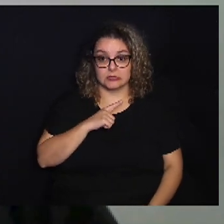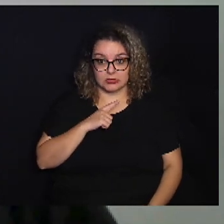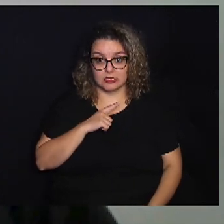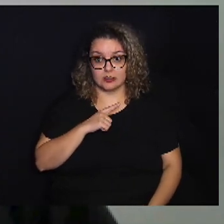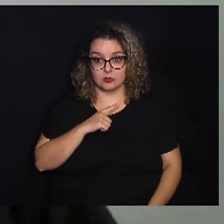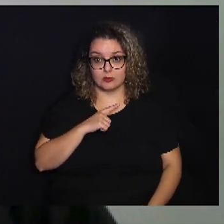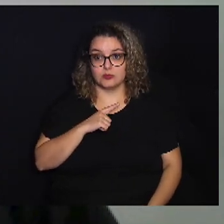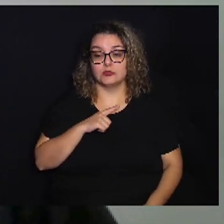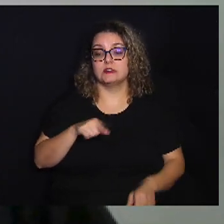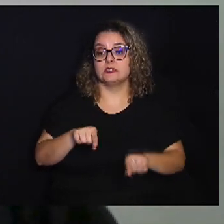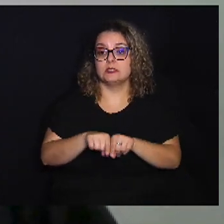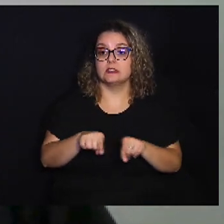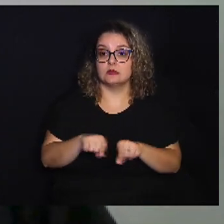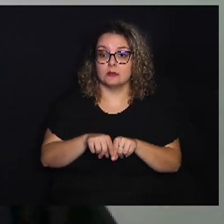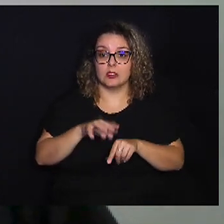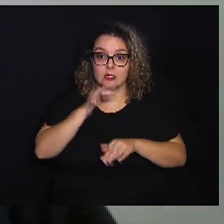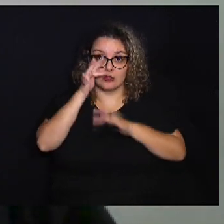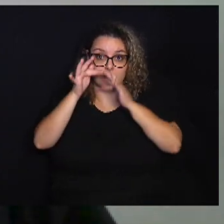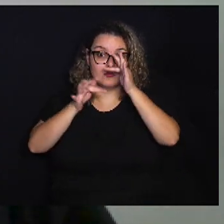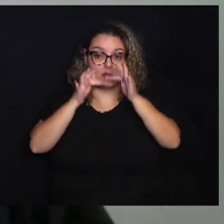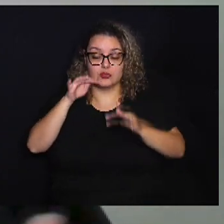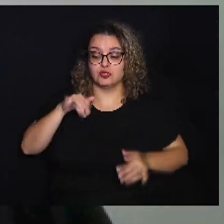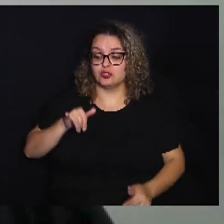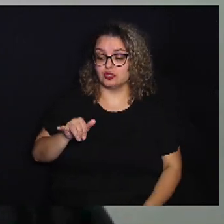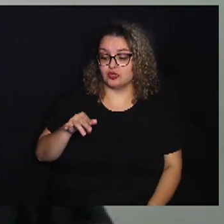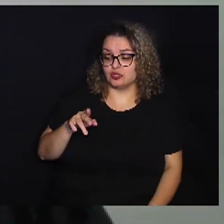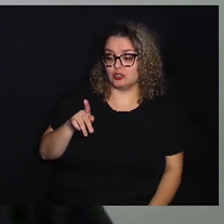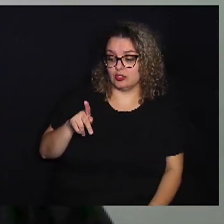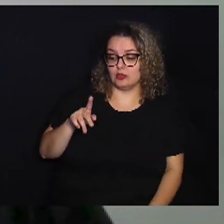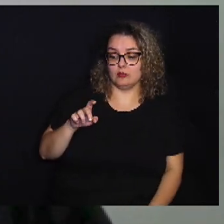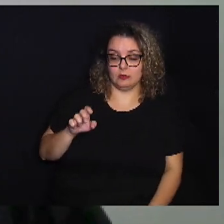consumo de flores de ipê, principalmente de flor